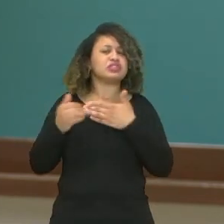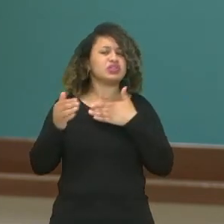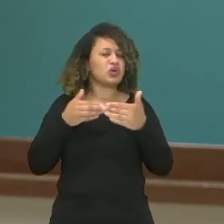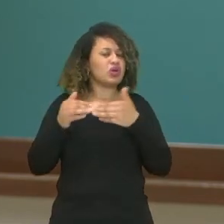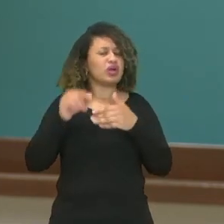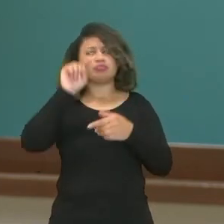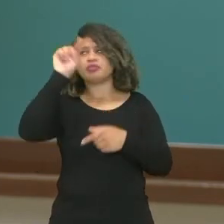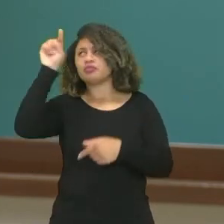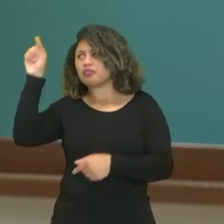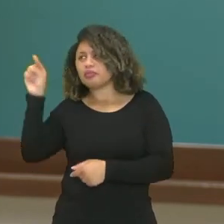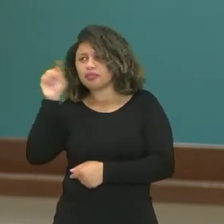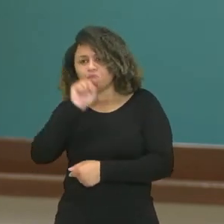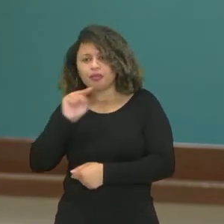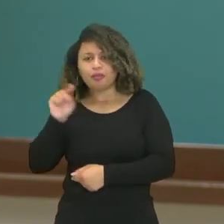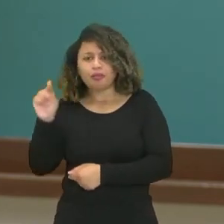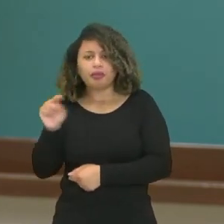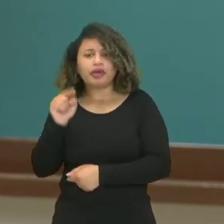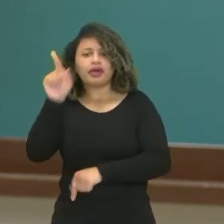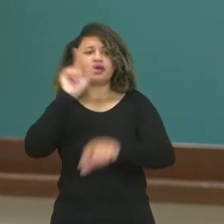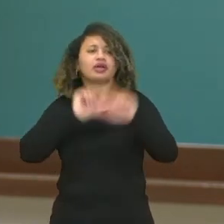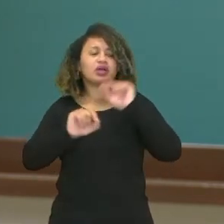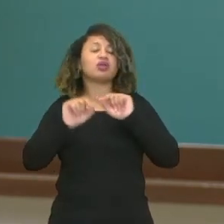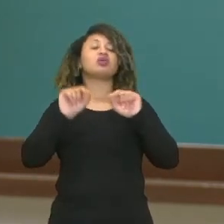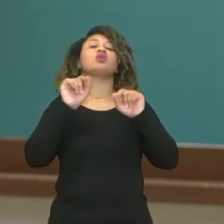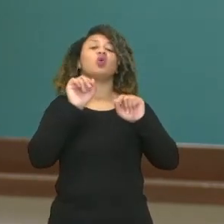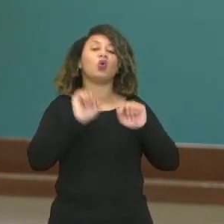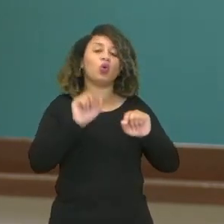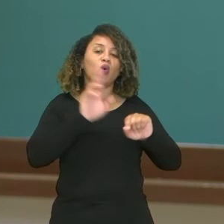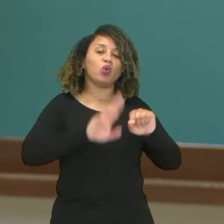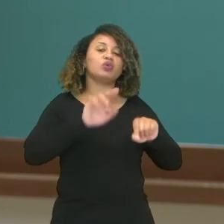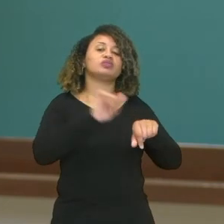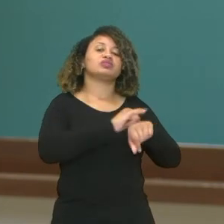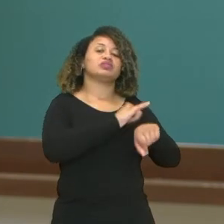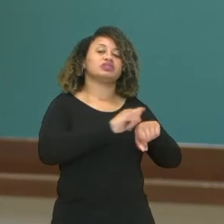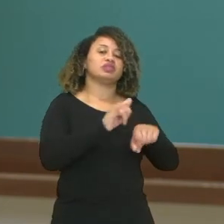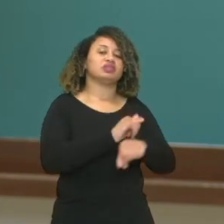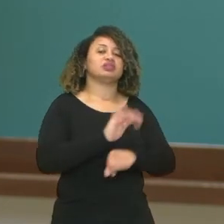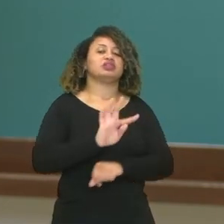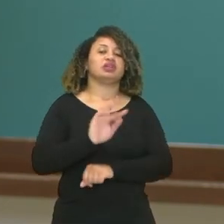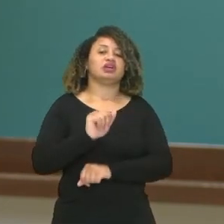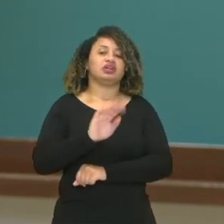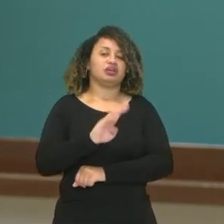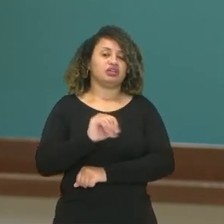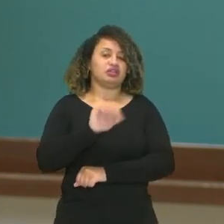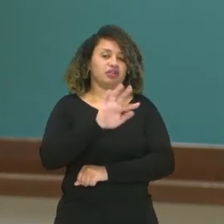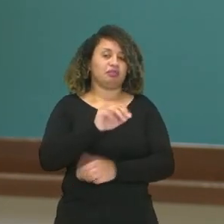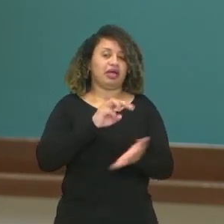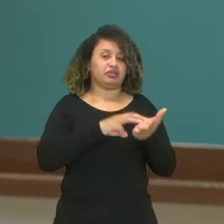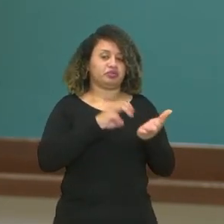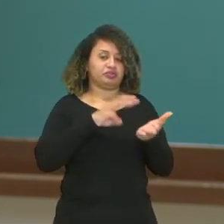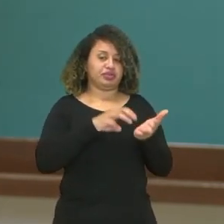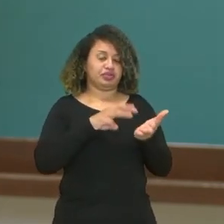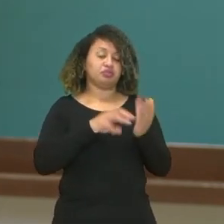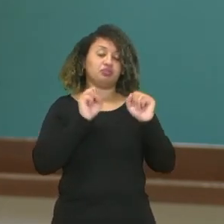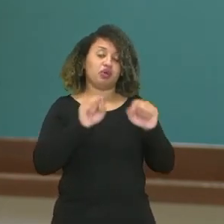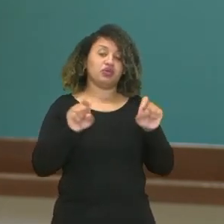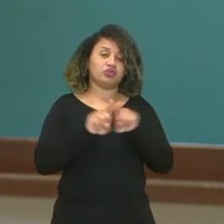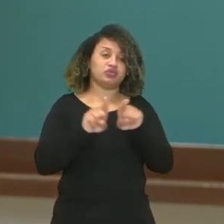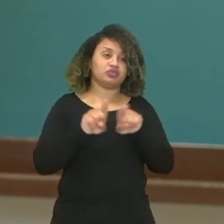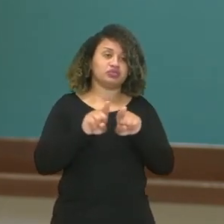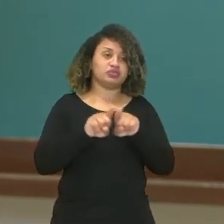Eu posso utilizar esse método Tabata dentro do HIIT também, tá? Então,